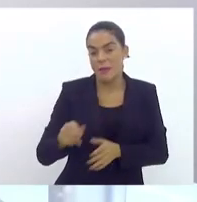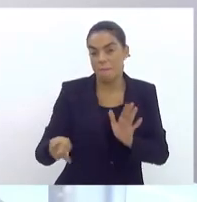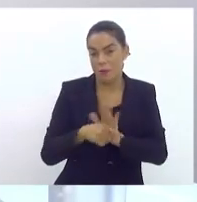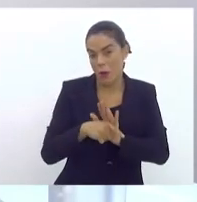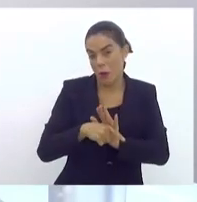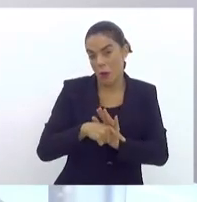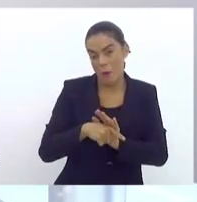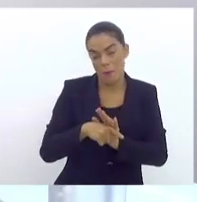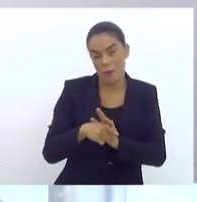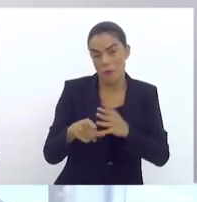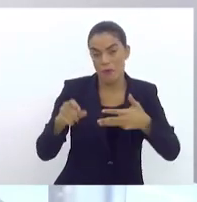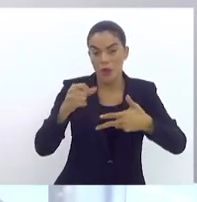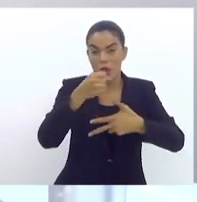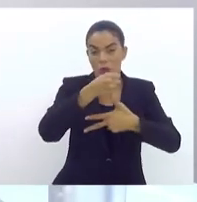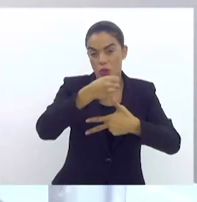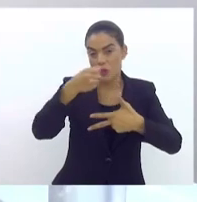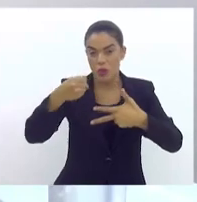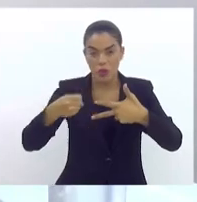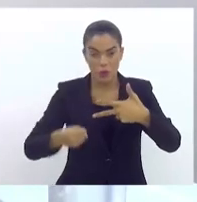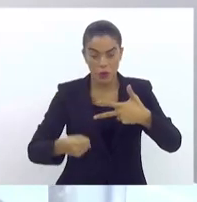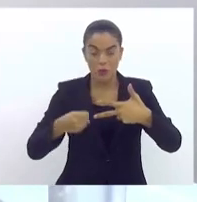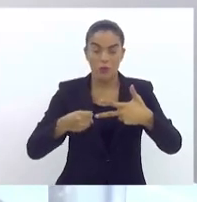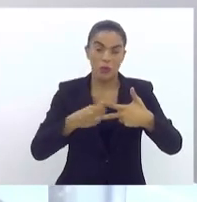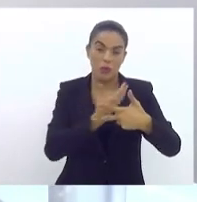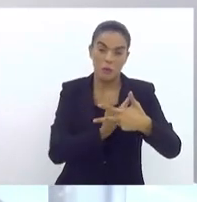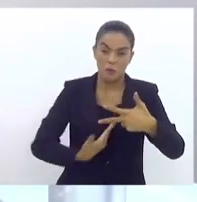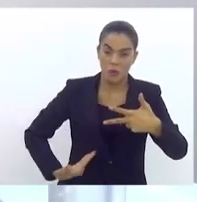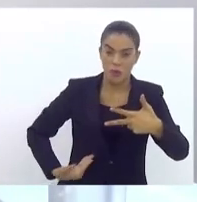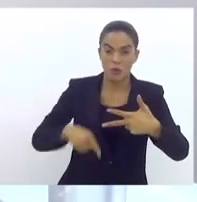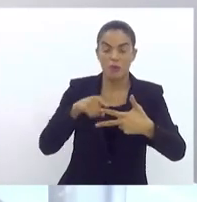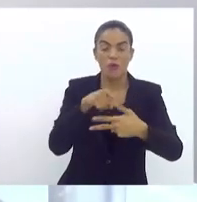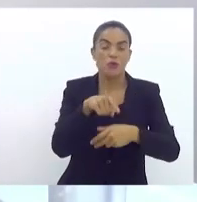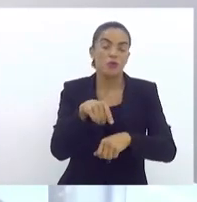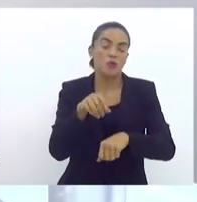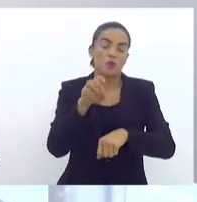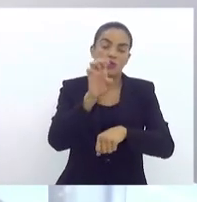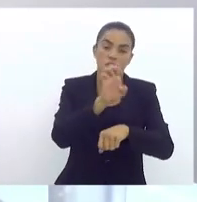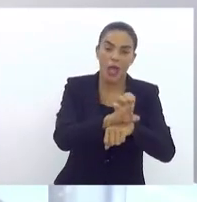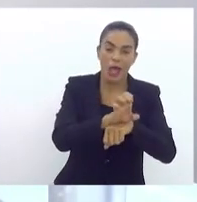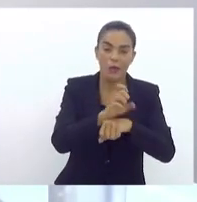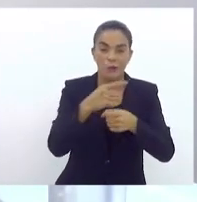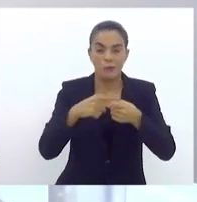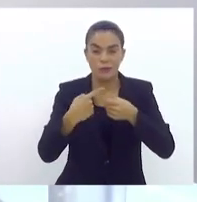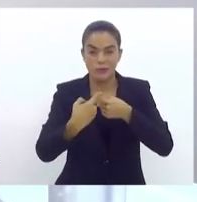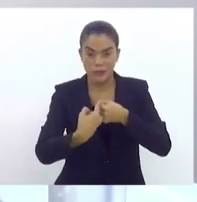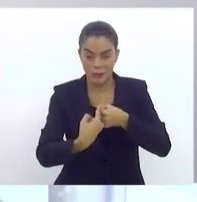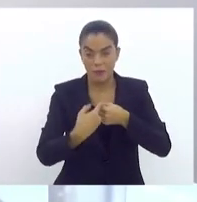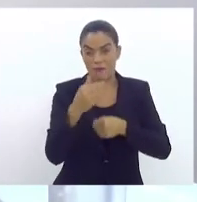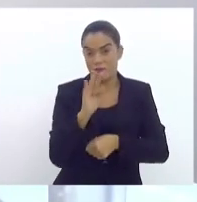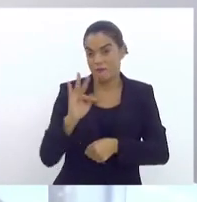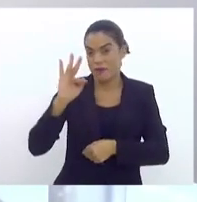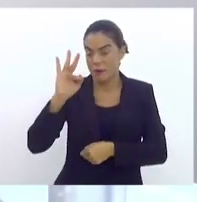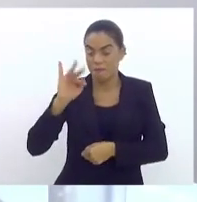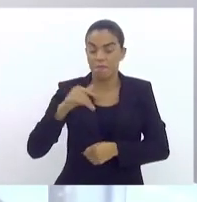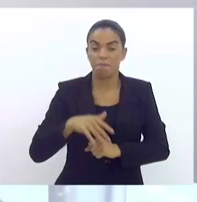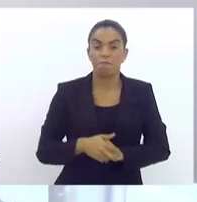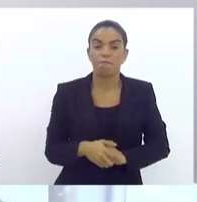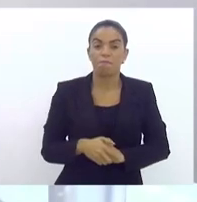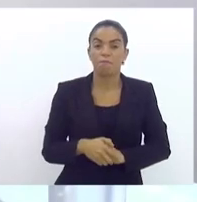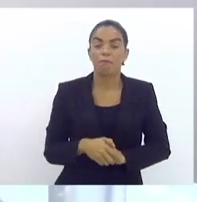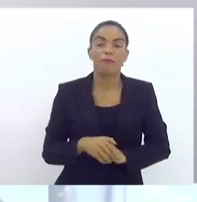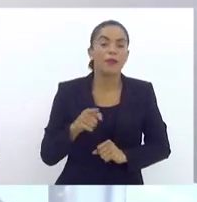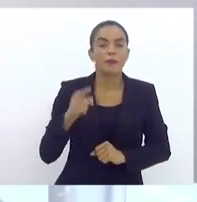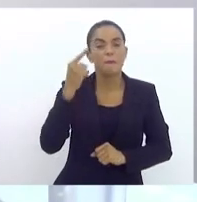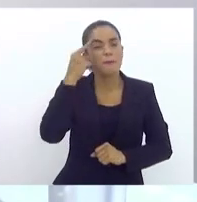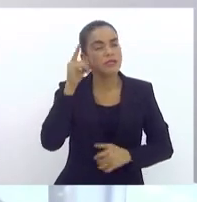nas esferas municipais estaduais o que a gente não pensar deputada Marta Rocha de